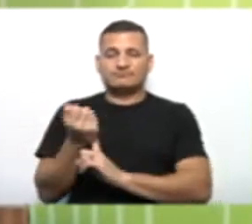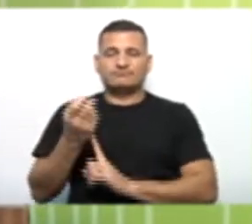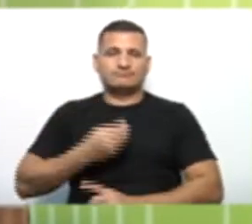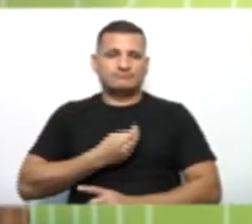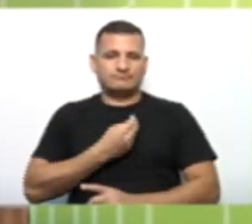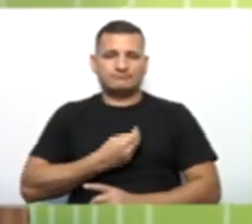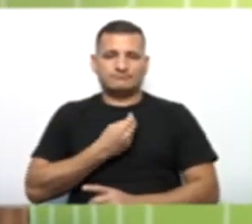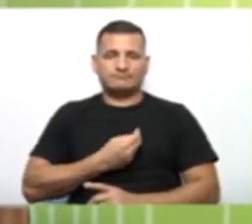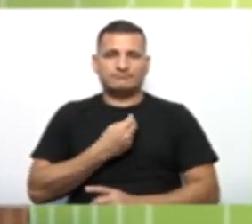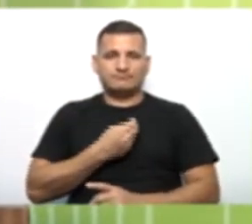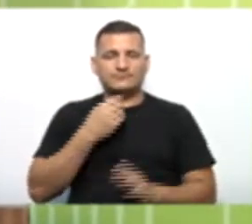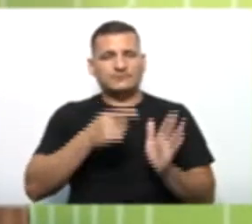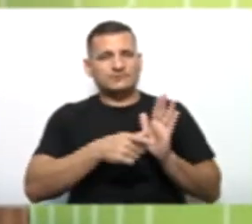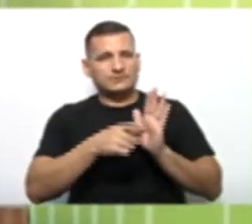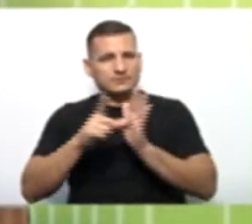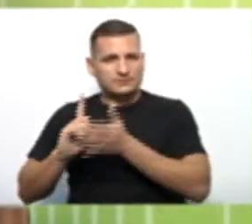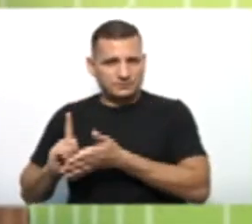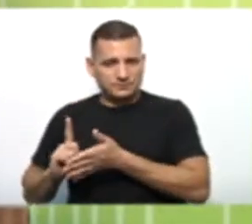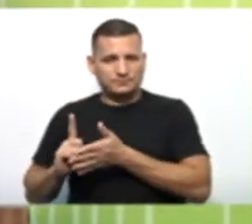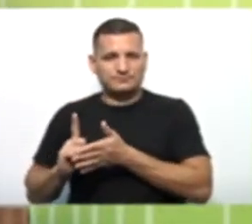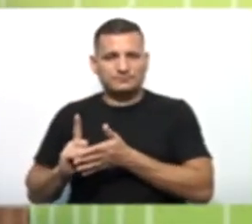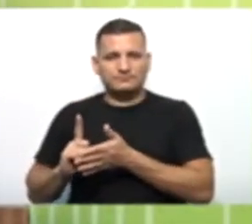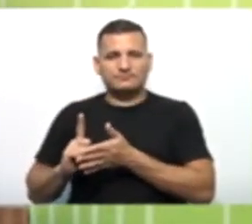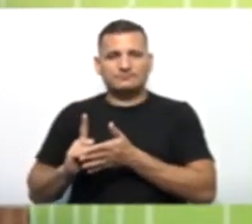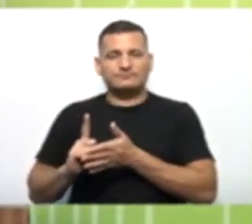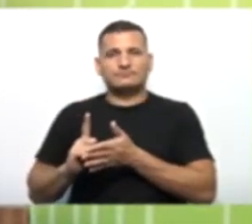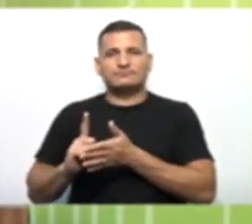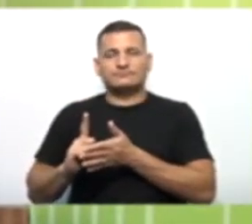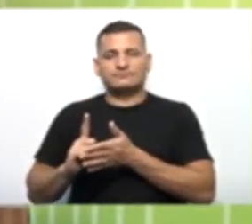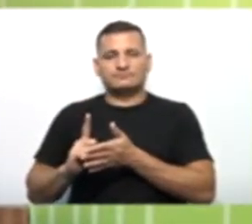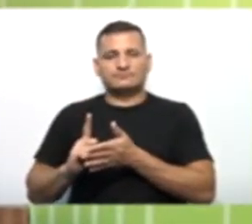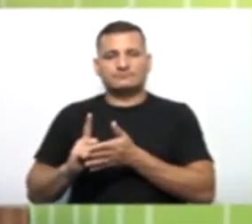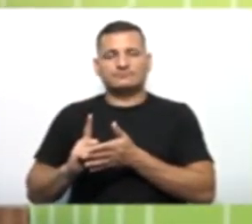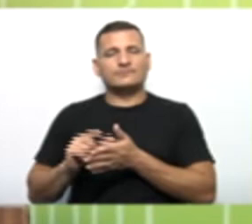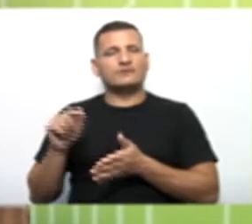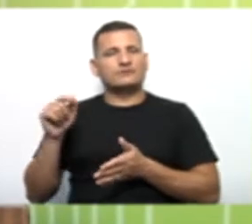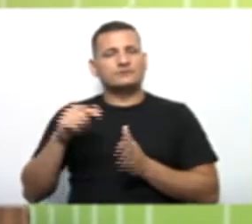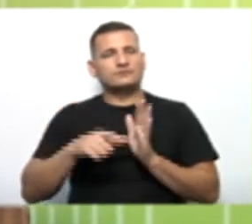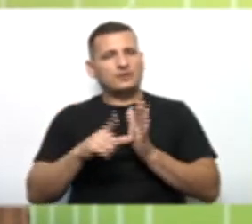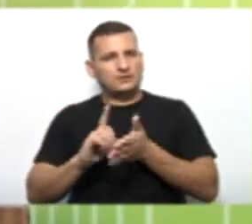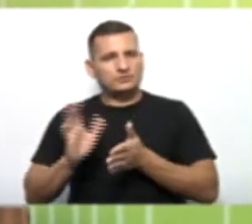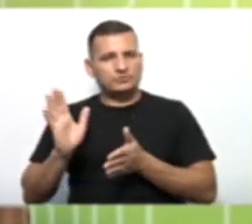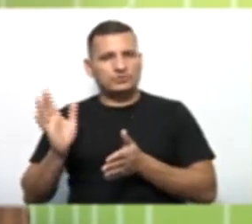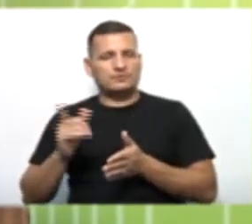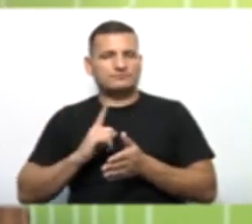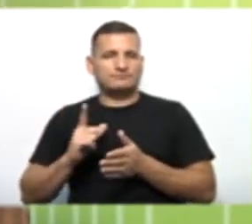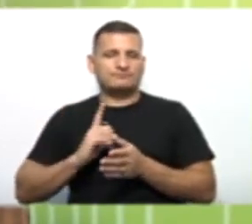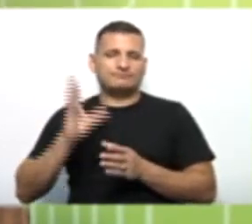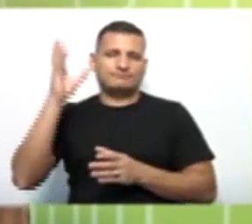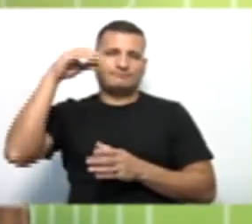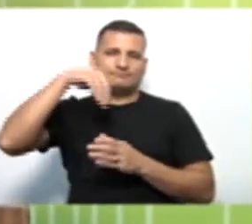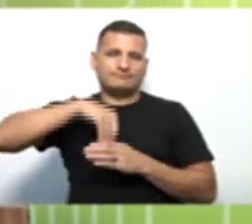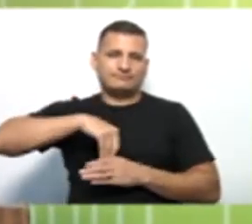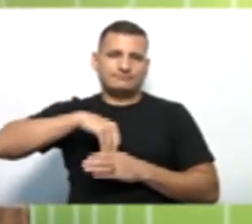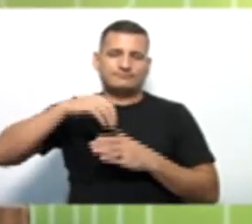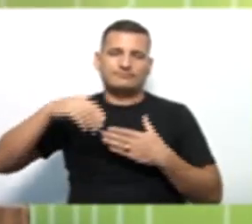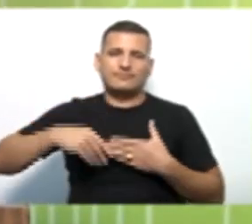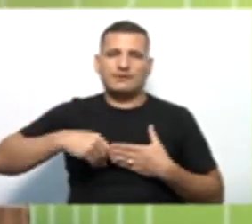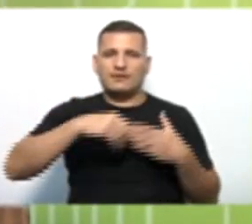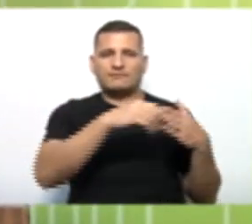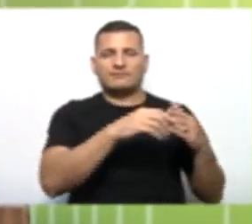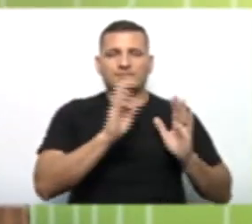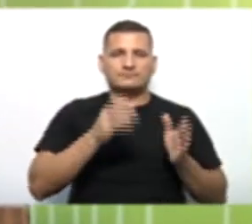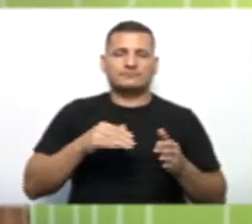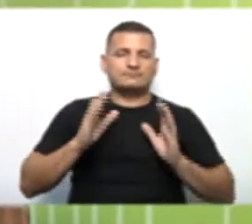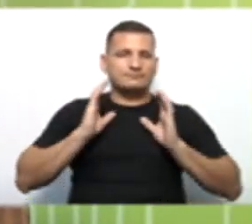vida social que ele tinha antes de entrar no cargo político ele já levou e essa forma